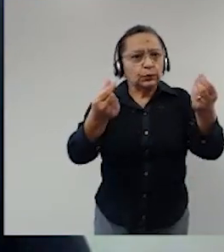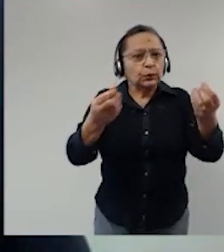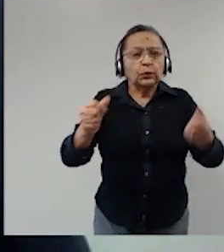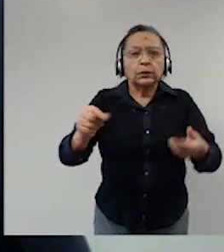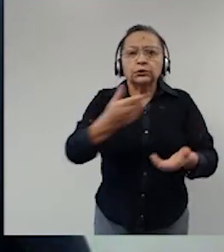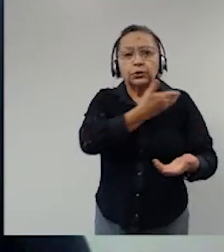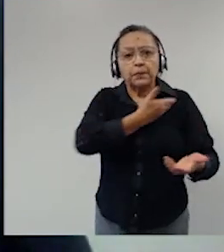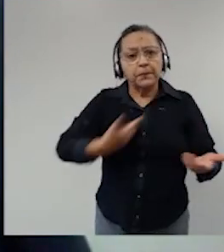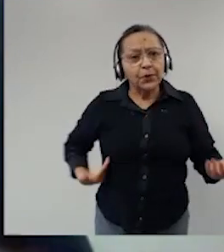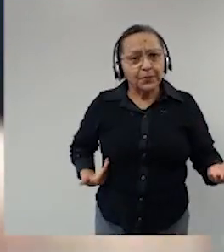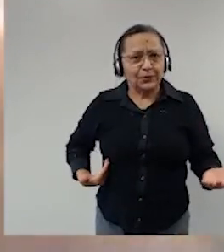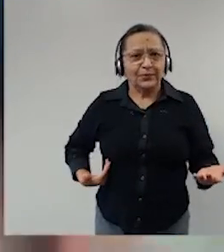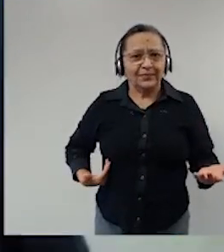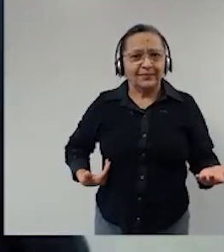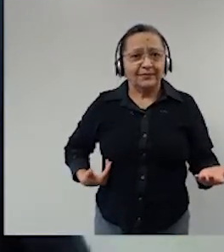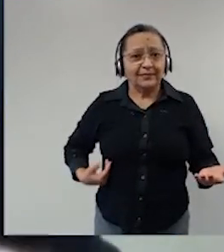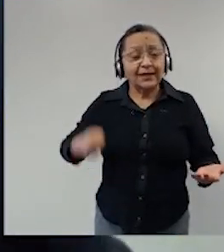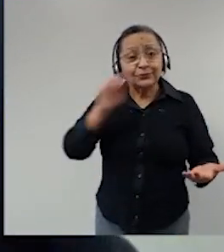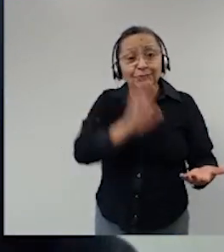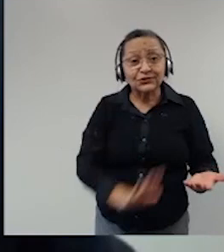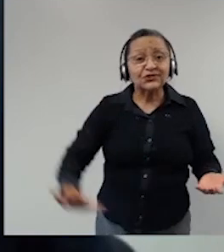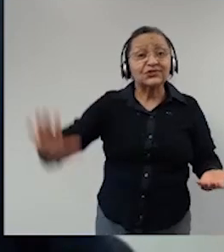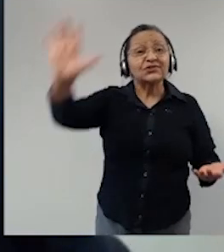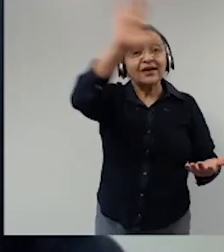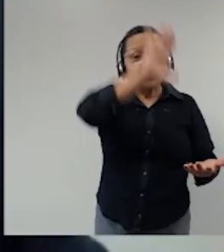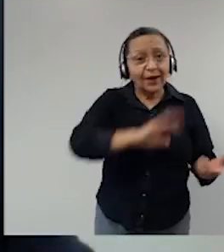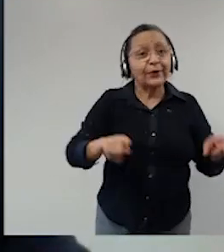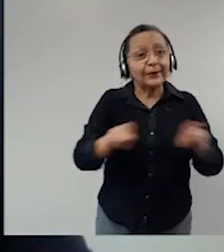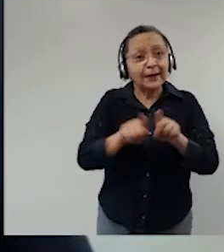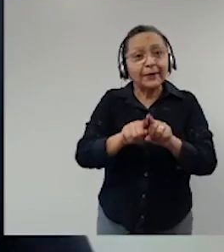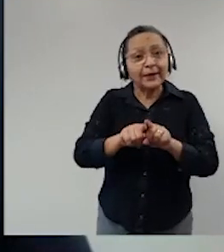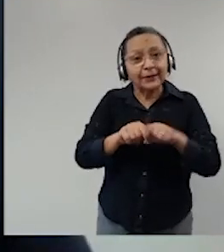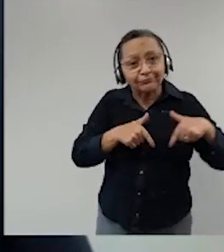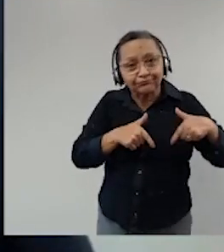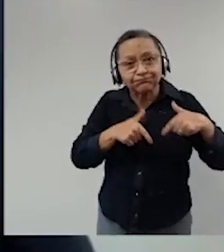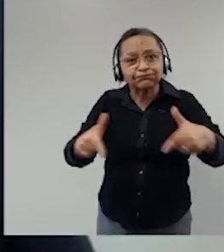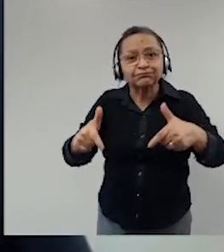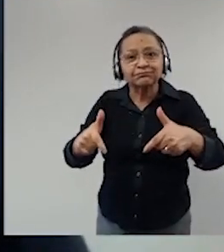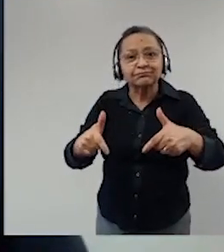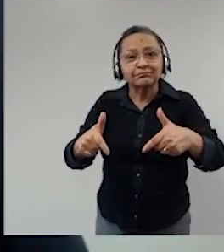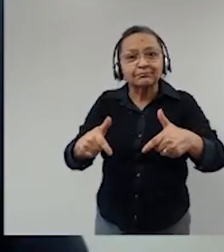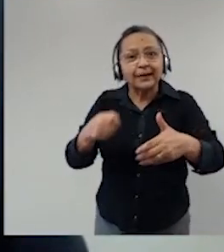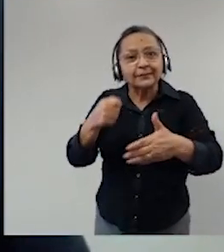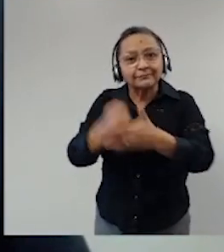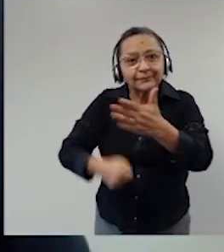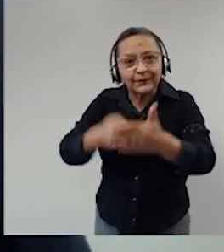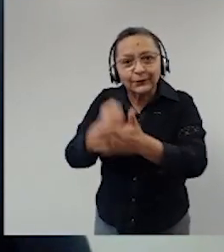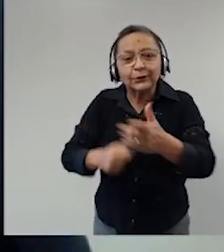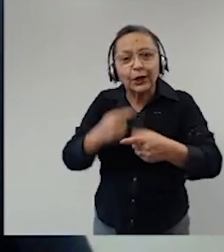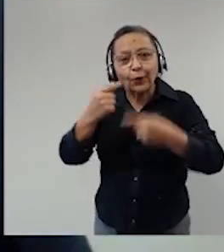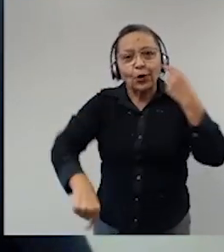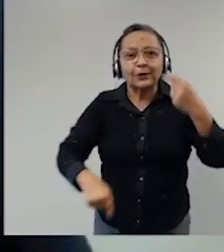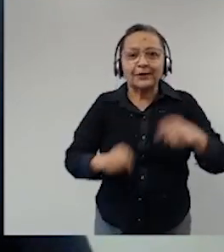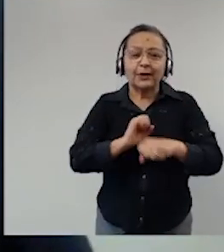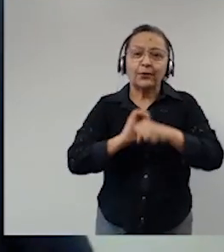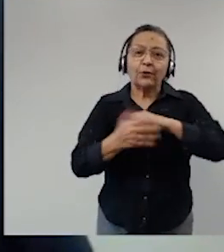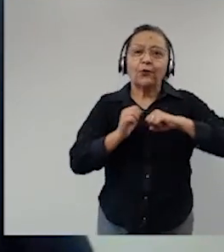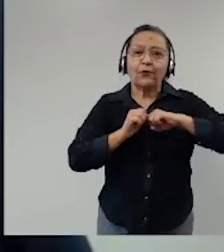recursos públicos, tanto em geral quanto no enfrentamento ao Covid-19. E eu observo aqui